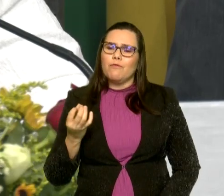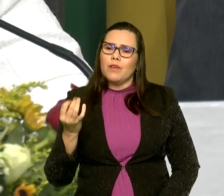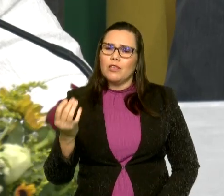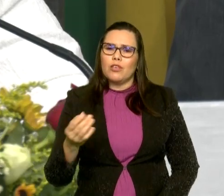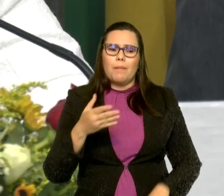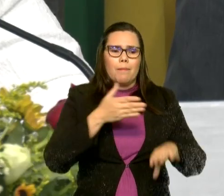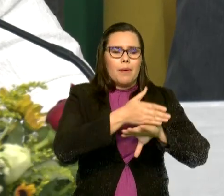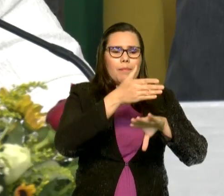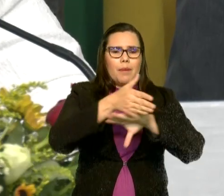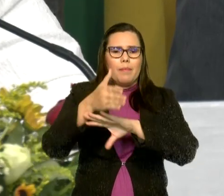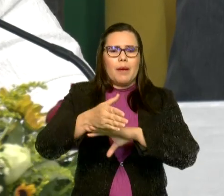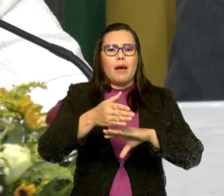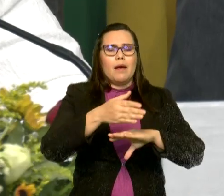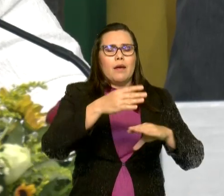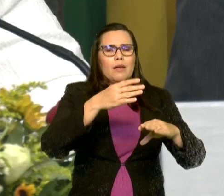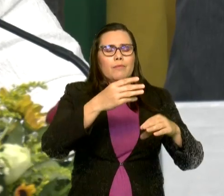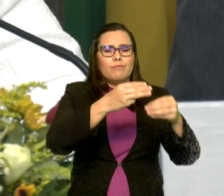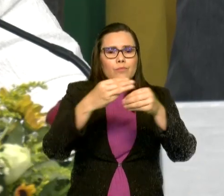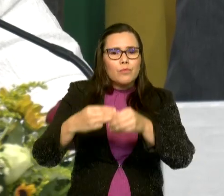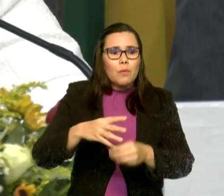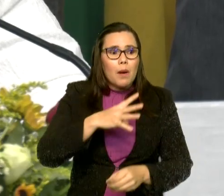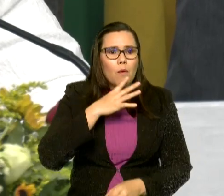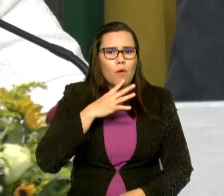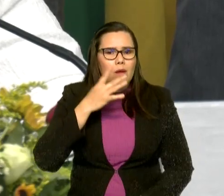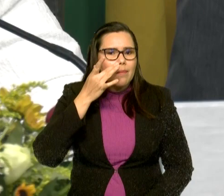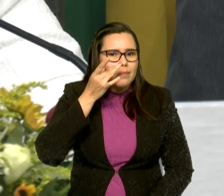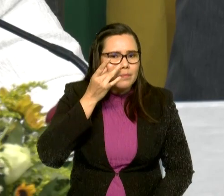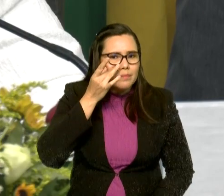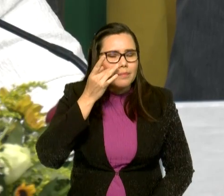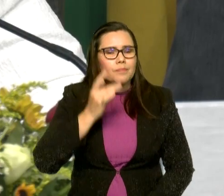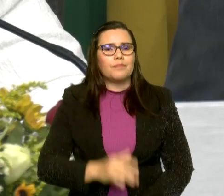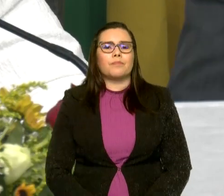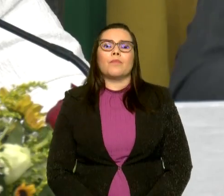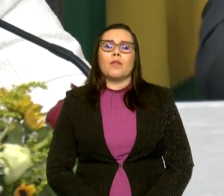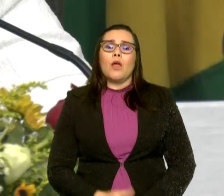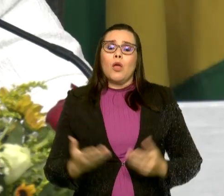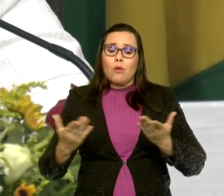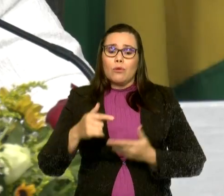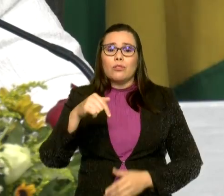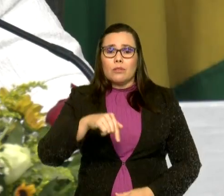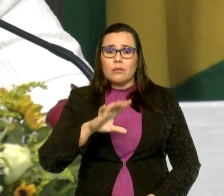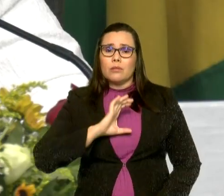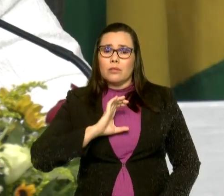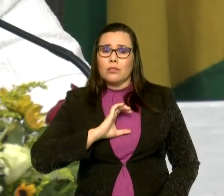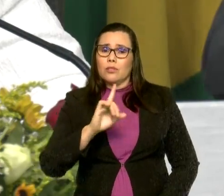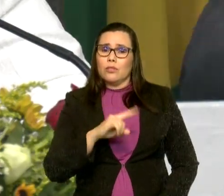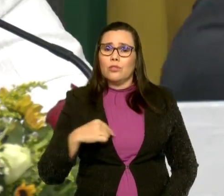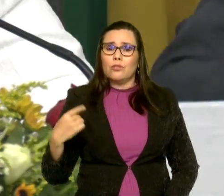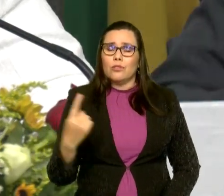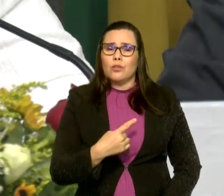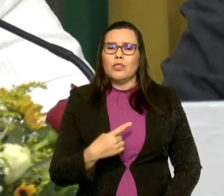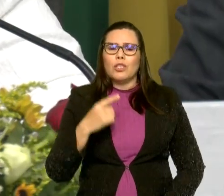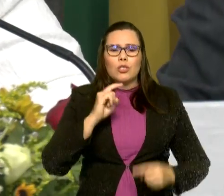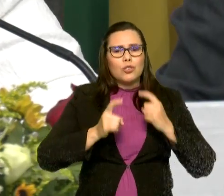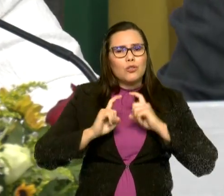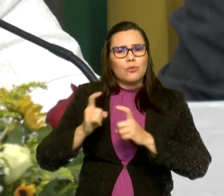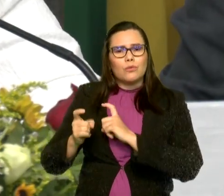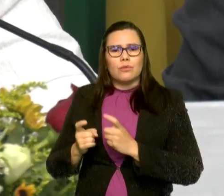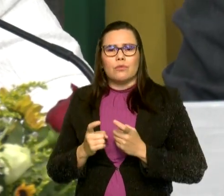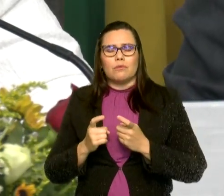Caxias, estamos debatendo ações e projetos que trarão impacto para toda a região dos